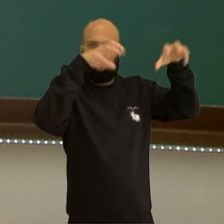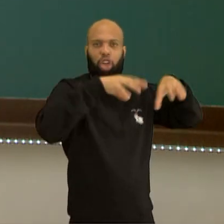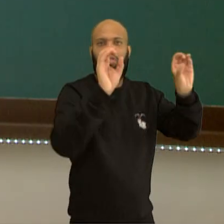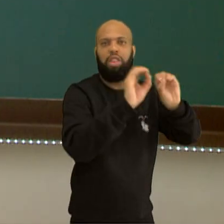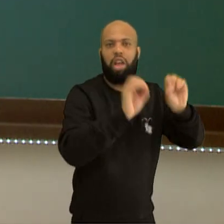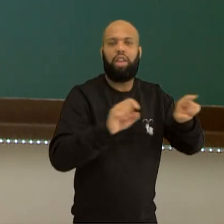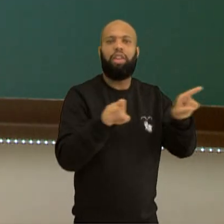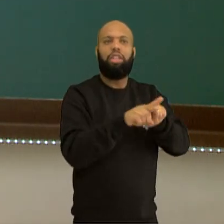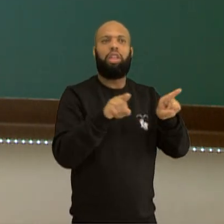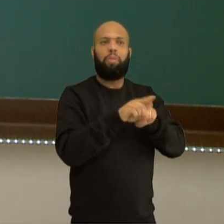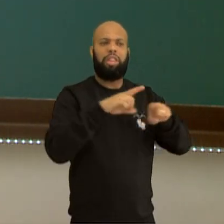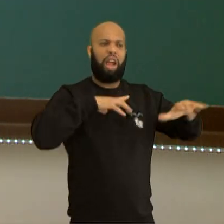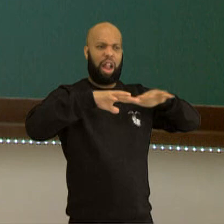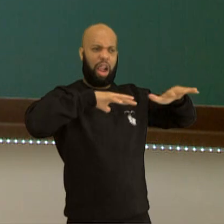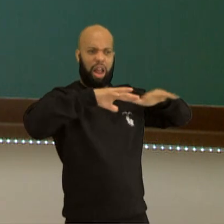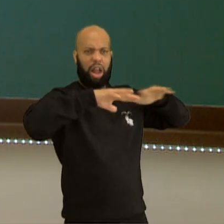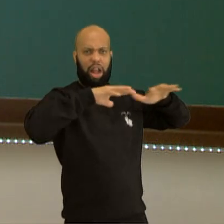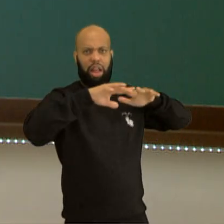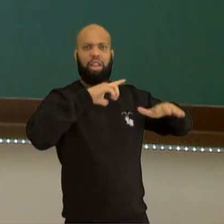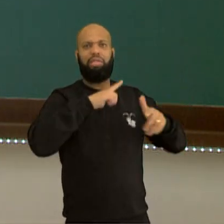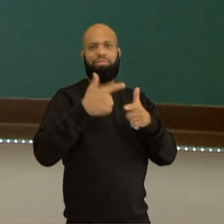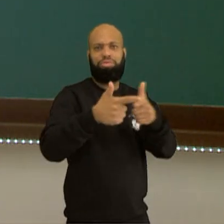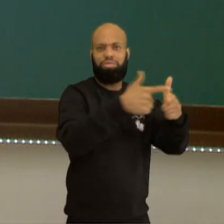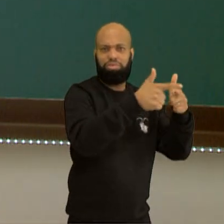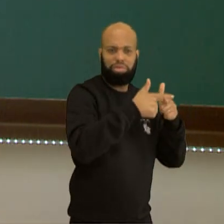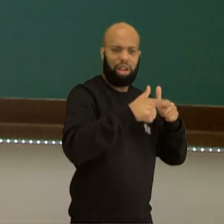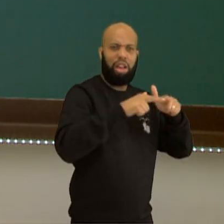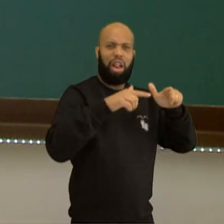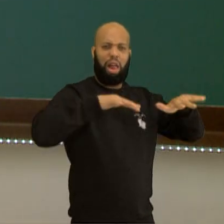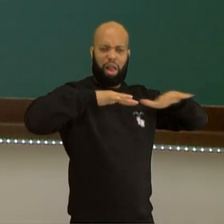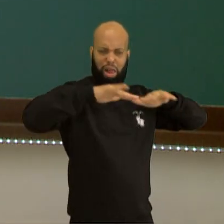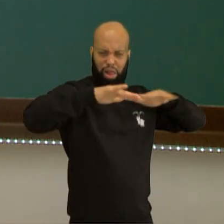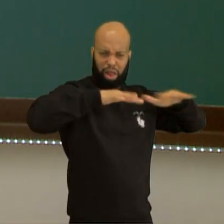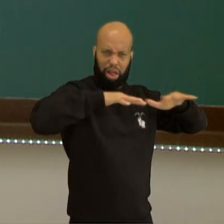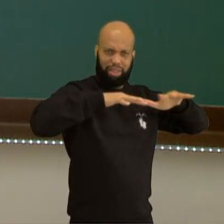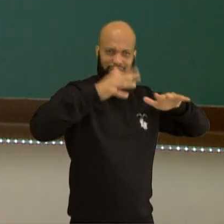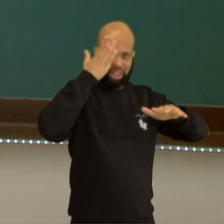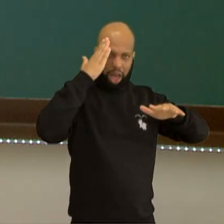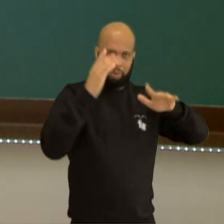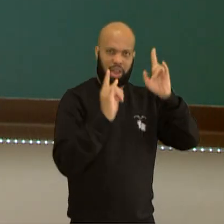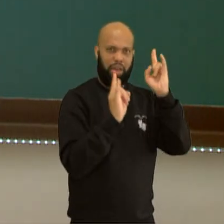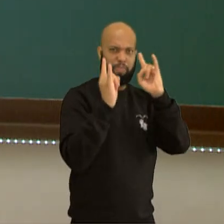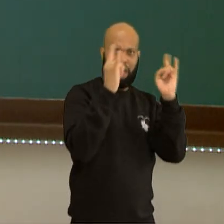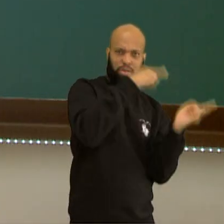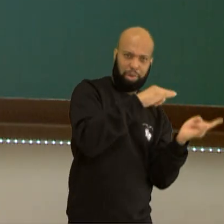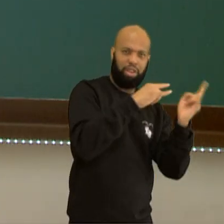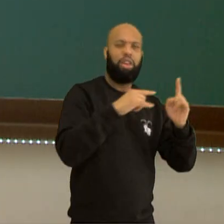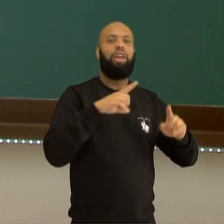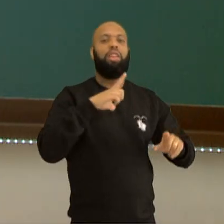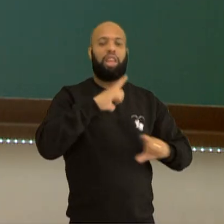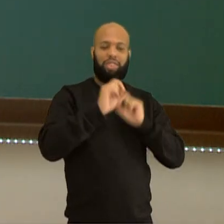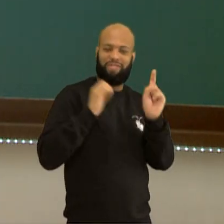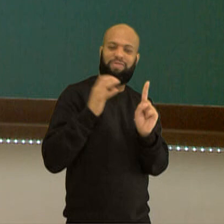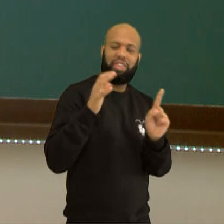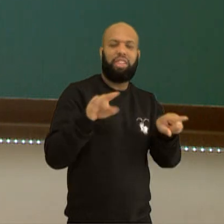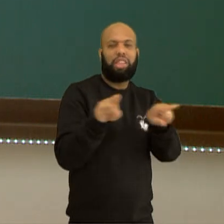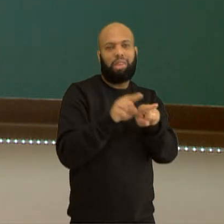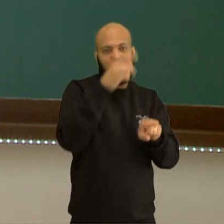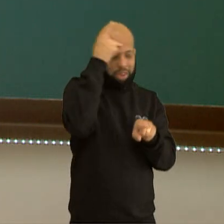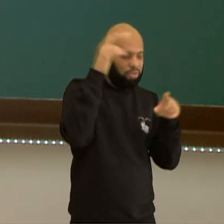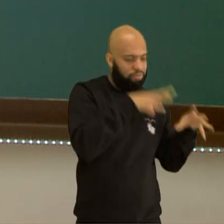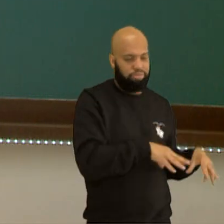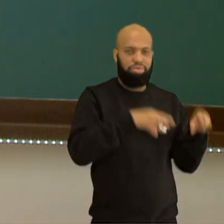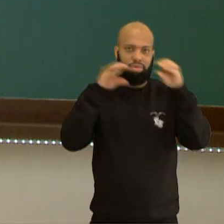são alguns fatores naturais que podem levar as pessoas a mudarem também de um local para